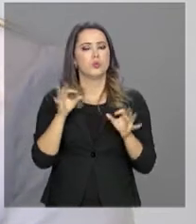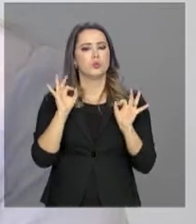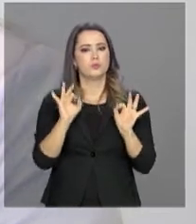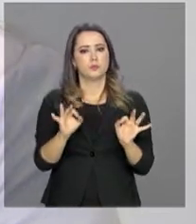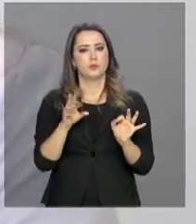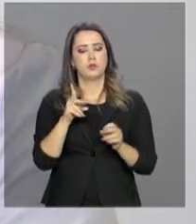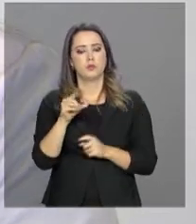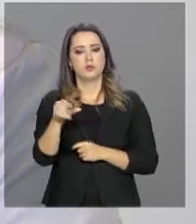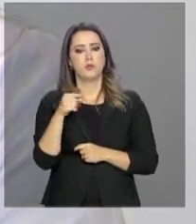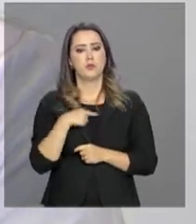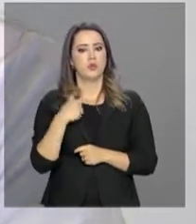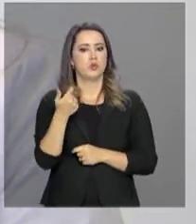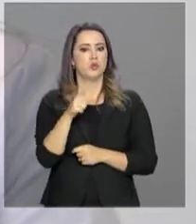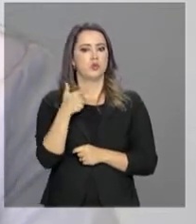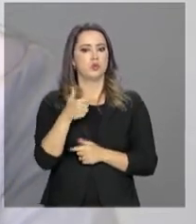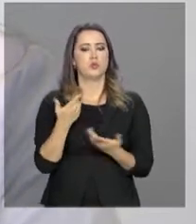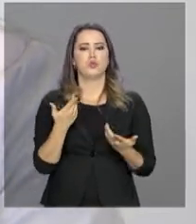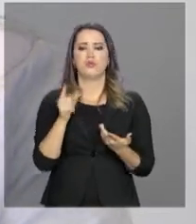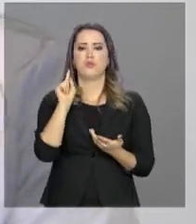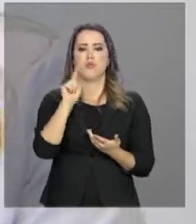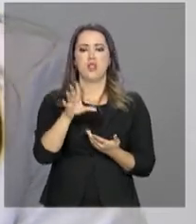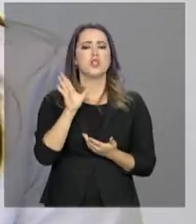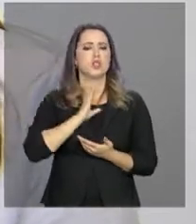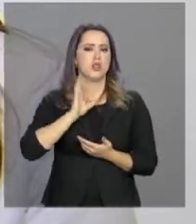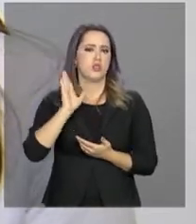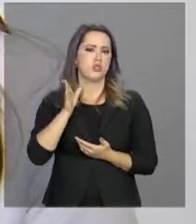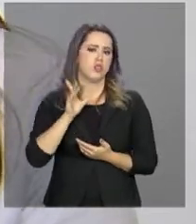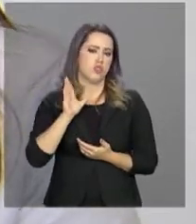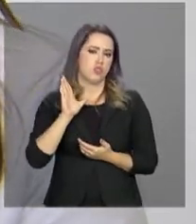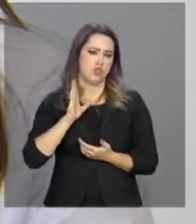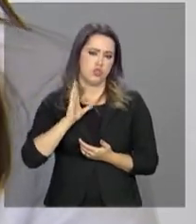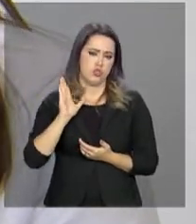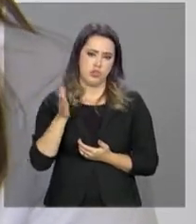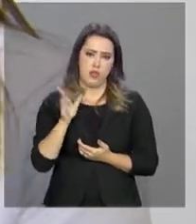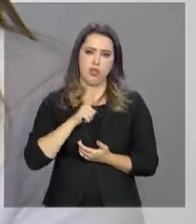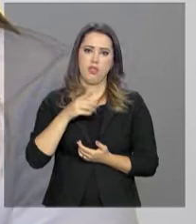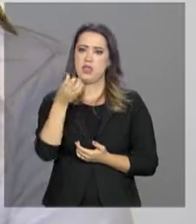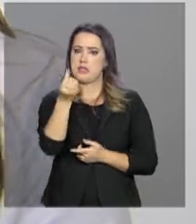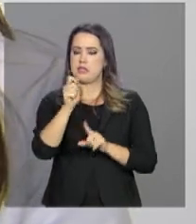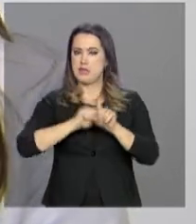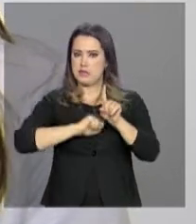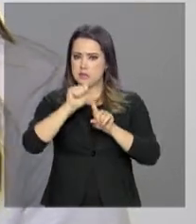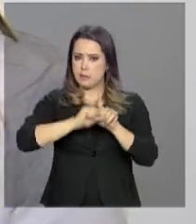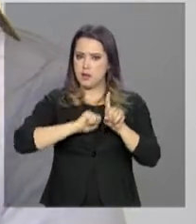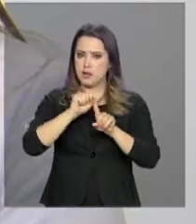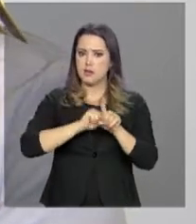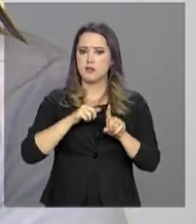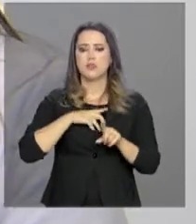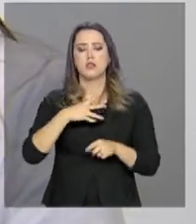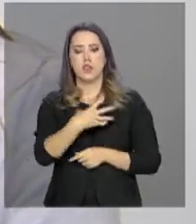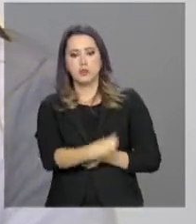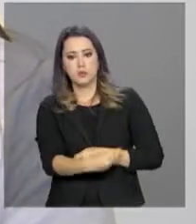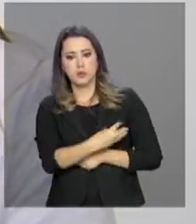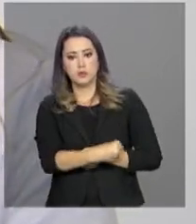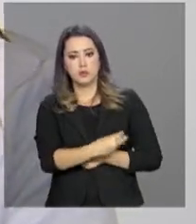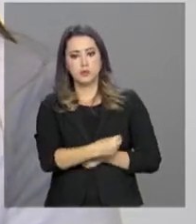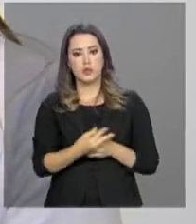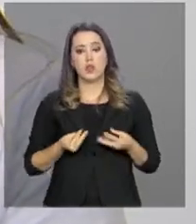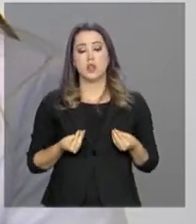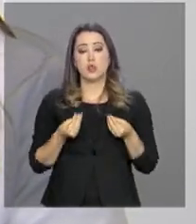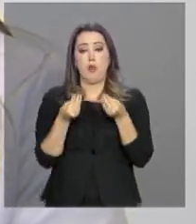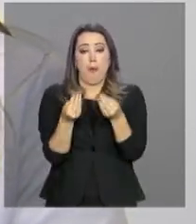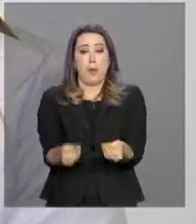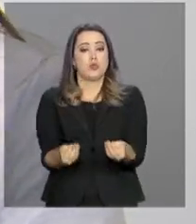quem não tiver exames e foi uma mulher que já tem seis meses que teve o bebê e ainda sente que pode contribuir